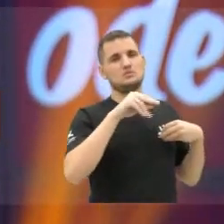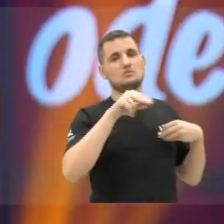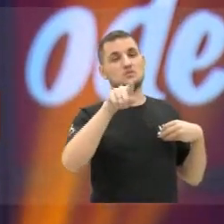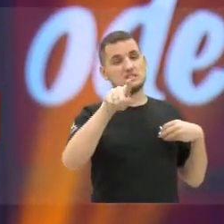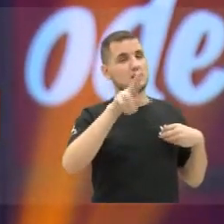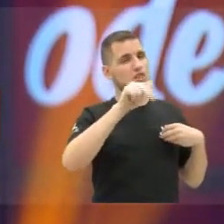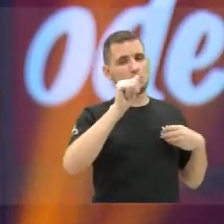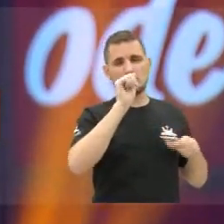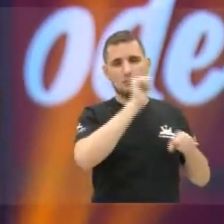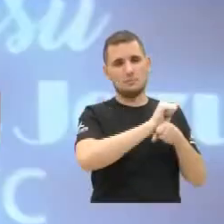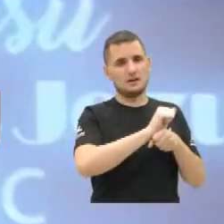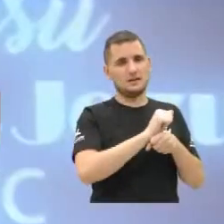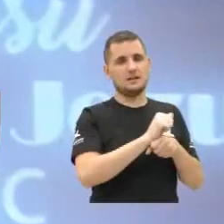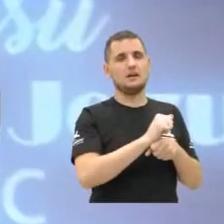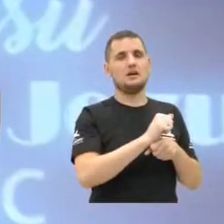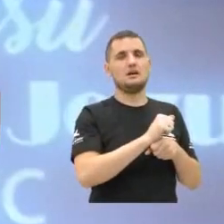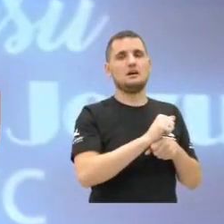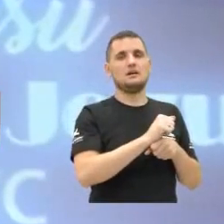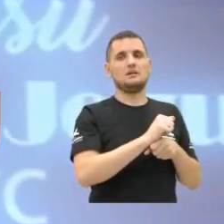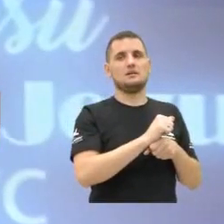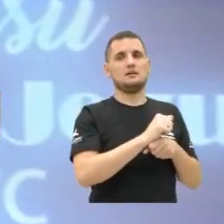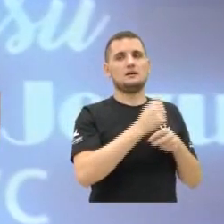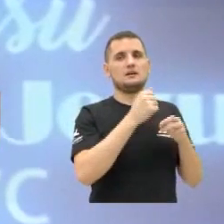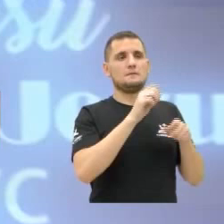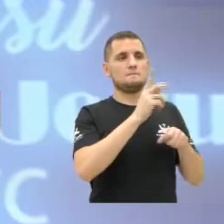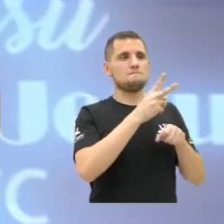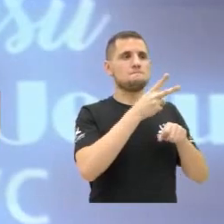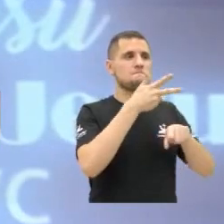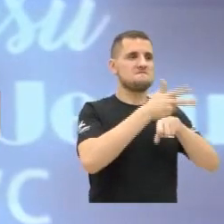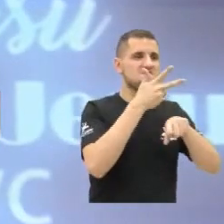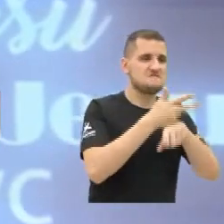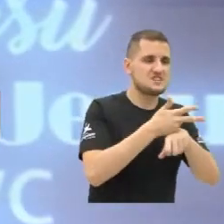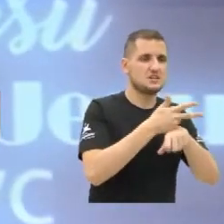com drogas, pornografias,